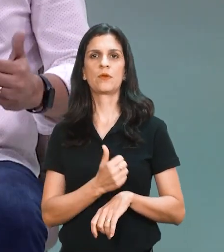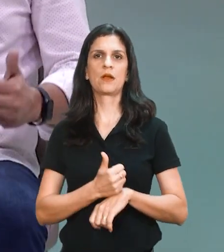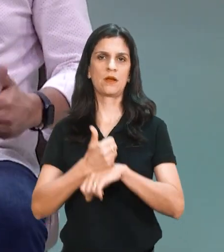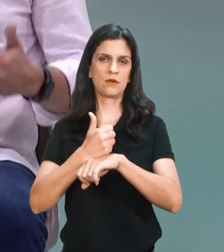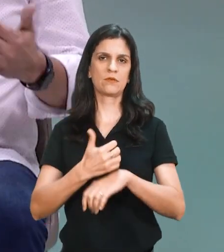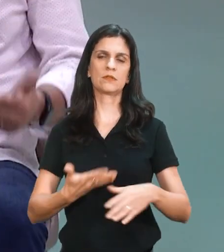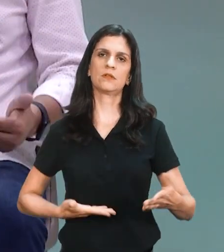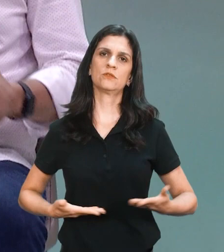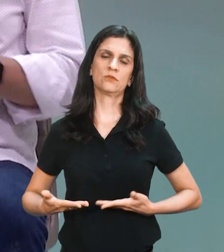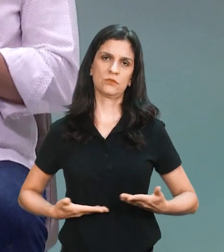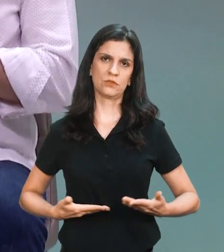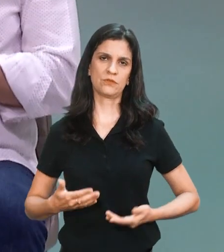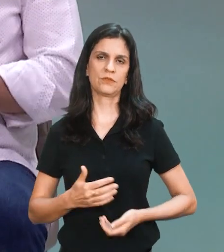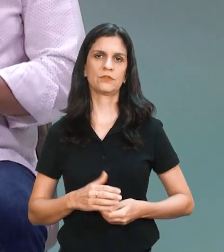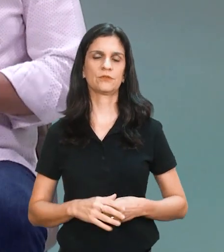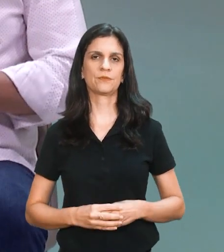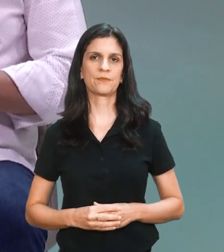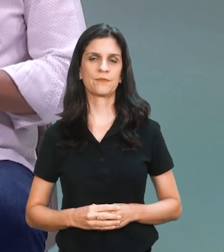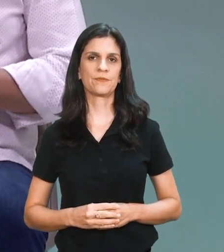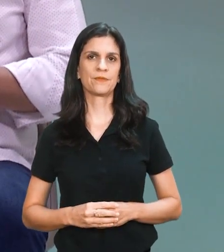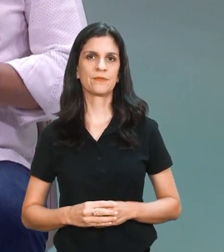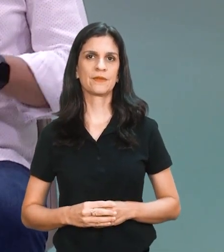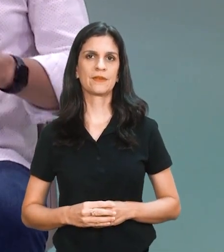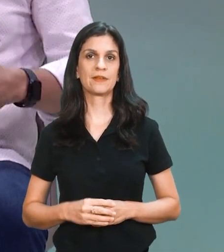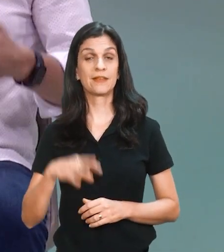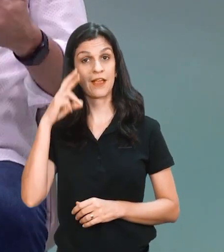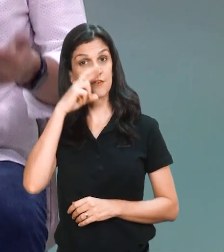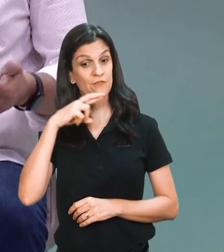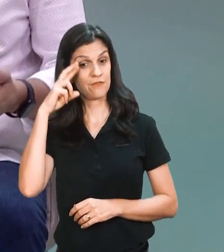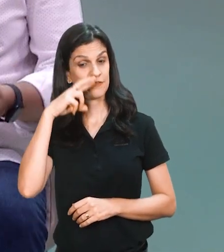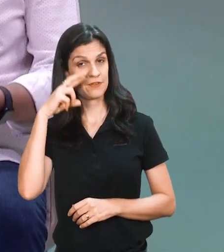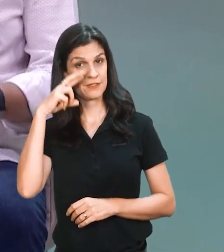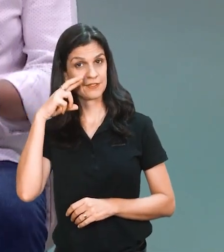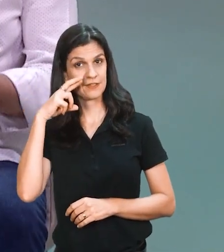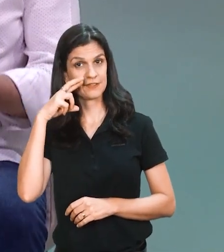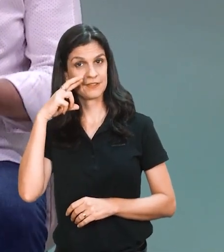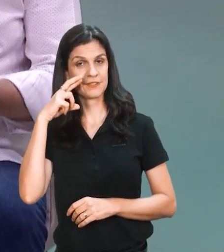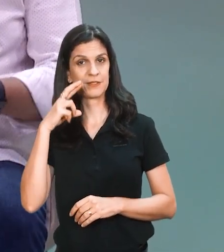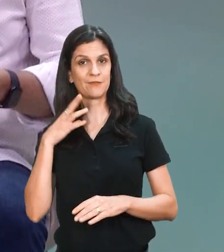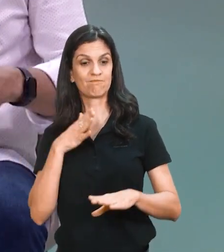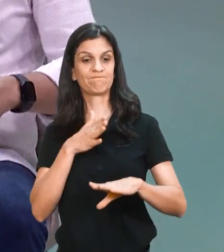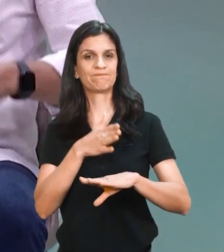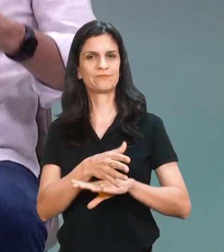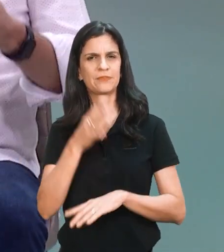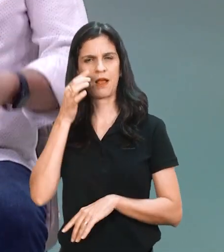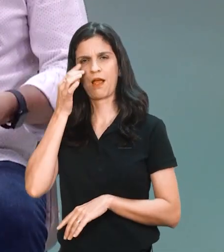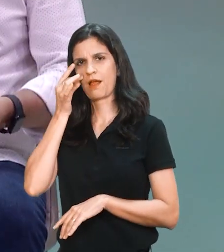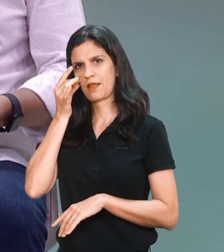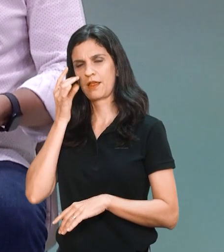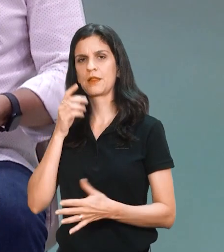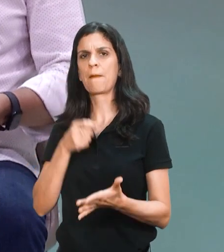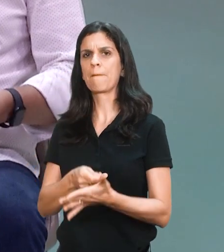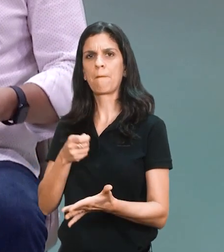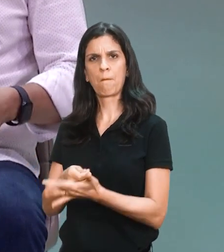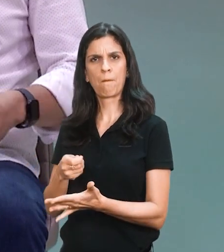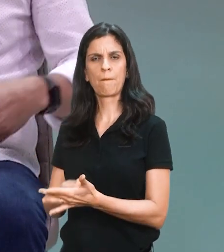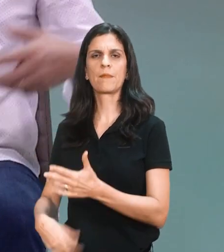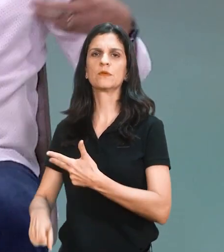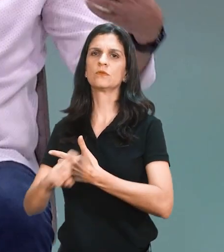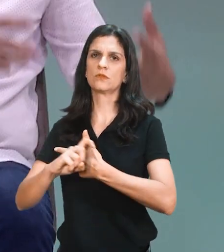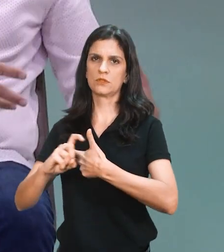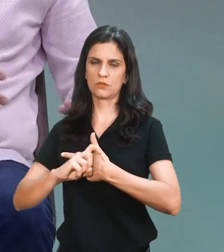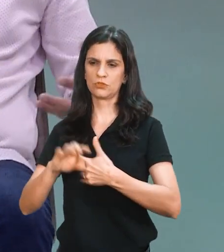Eu acho que o serviço público ele precisa ser melhorado. E a nossa fiscalização atuante, cobrando do